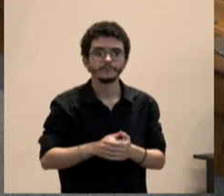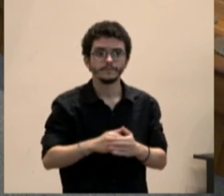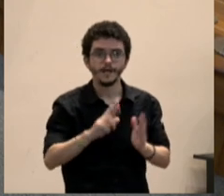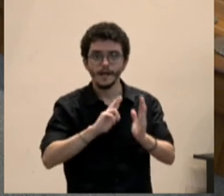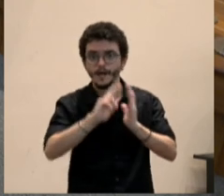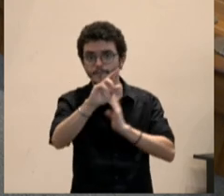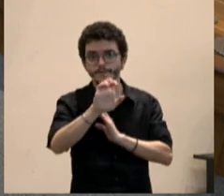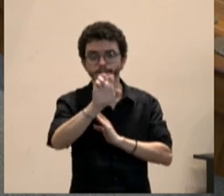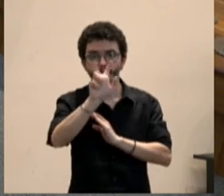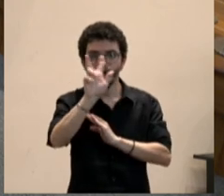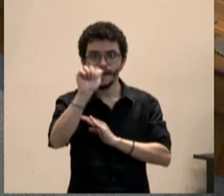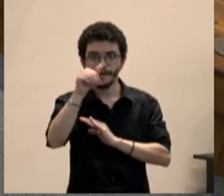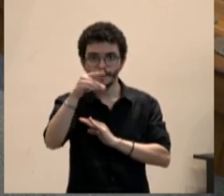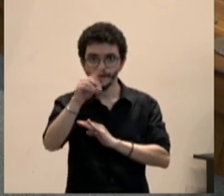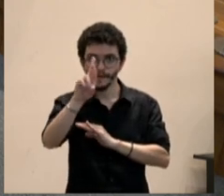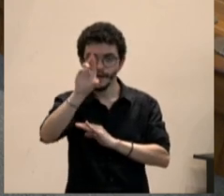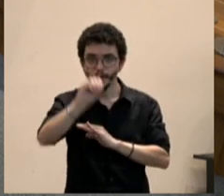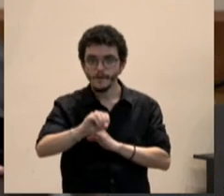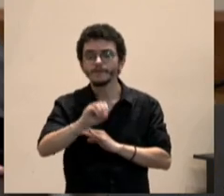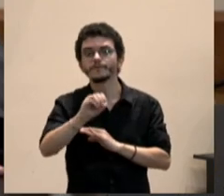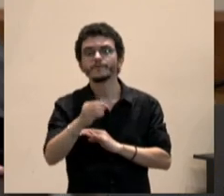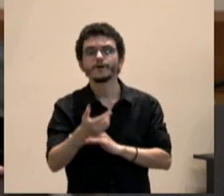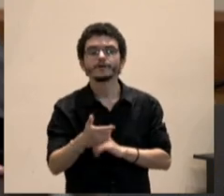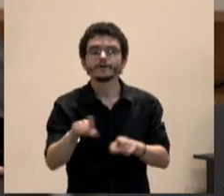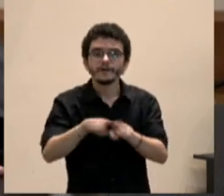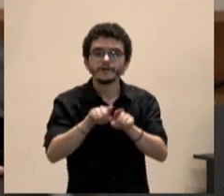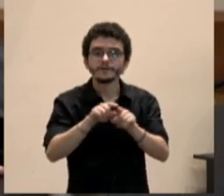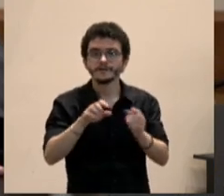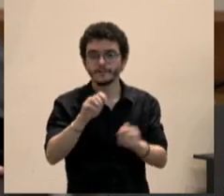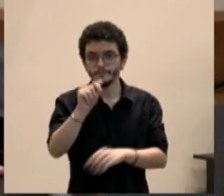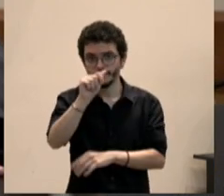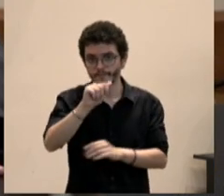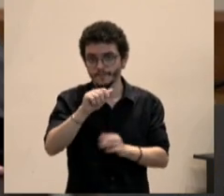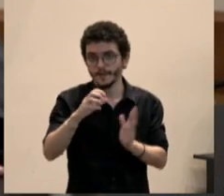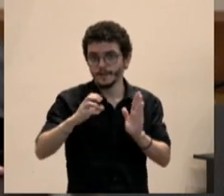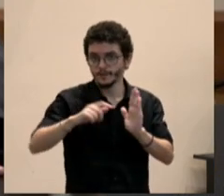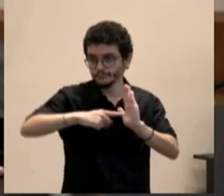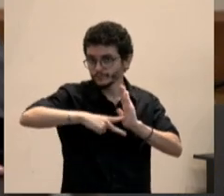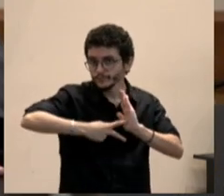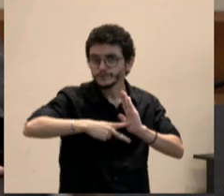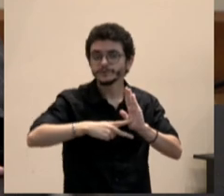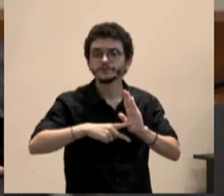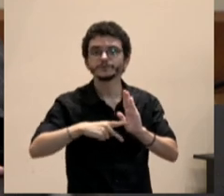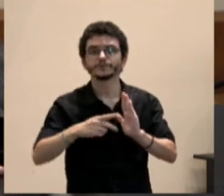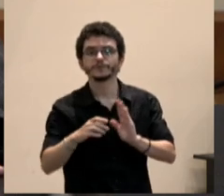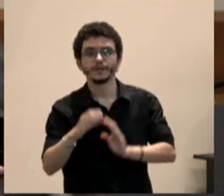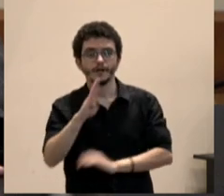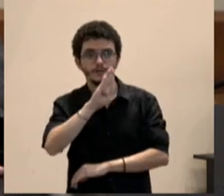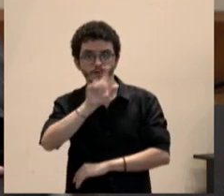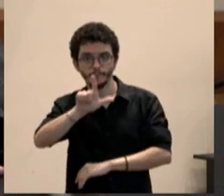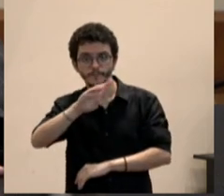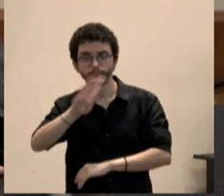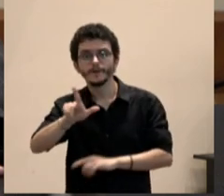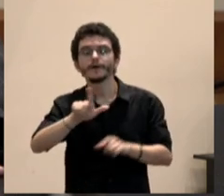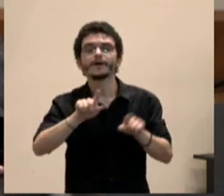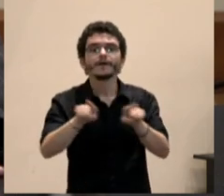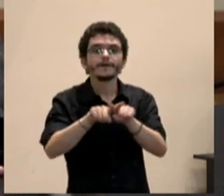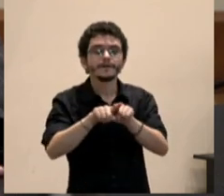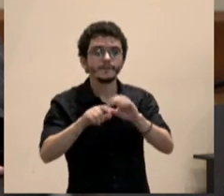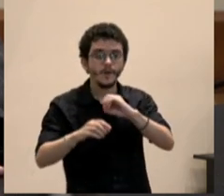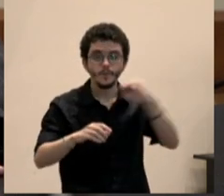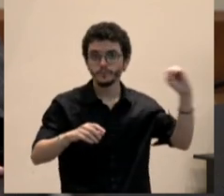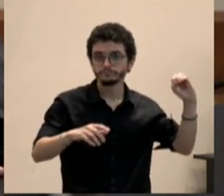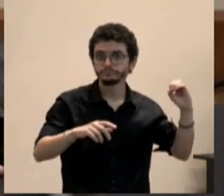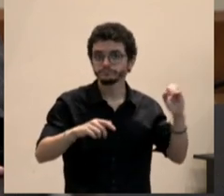do Sindicato de Blumenau, e do Extremo Oeste, todos os sindicalistas que fazem a luta